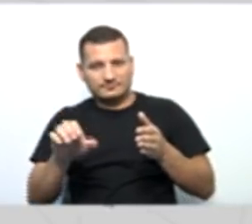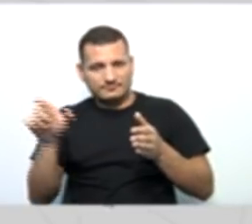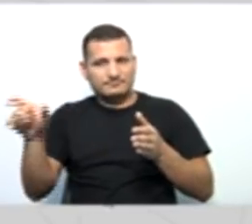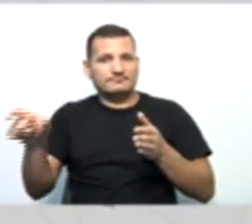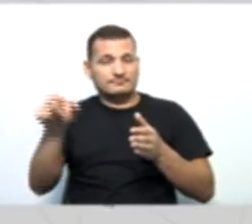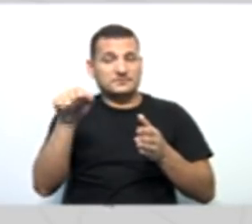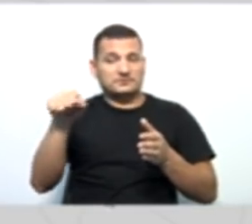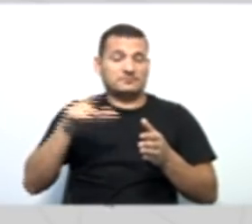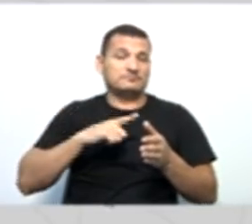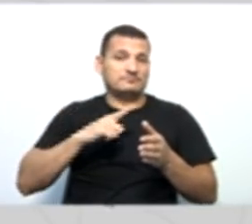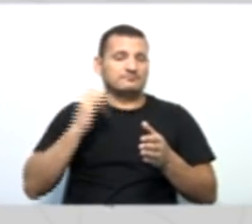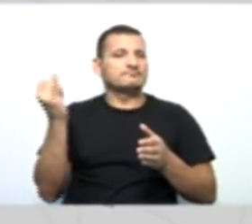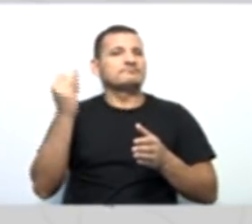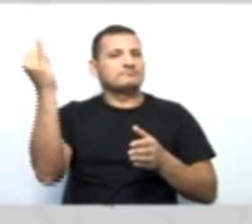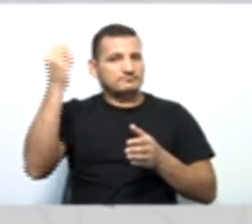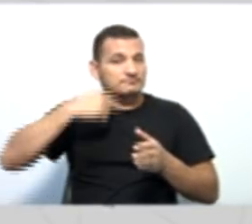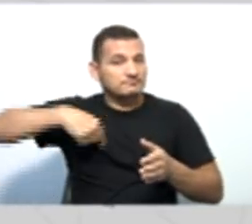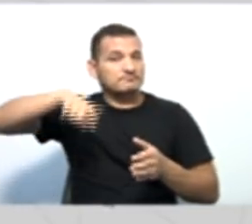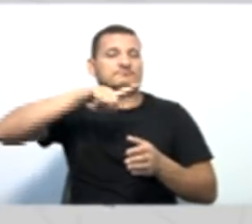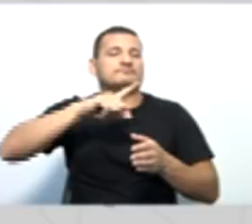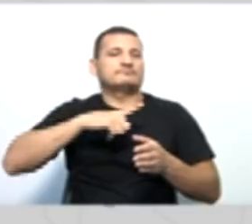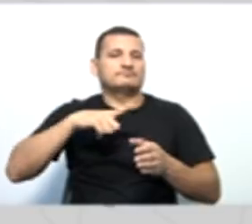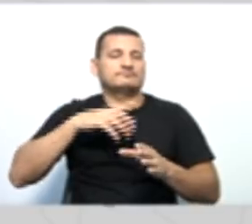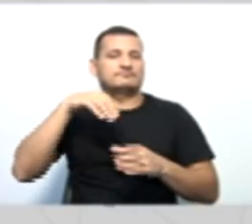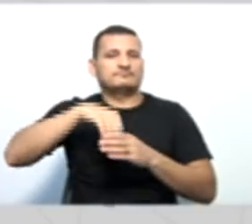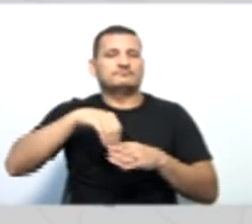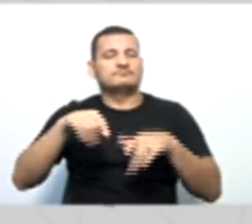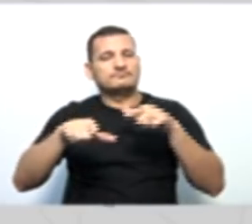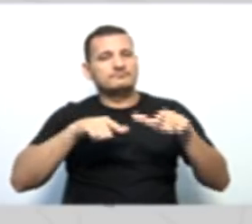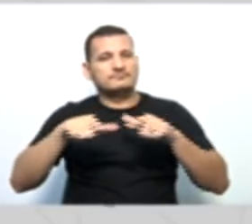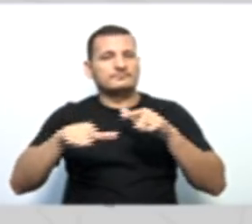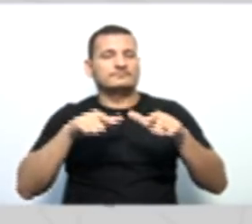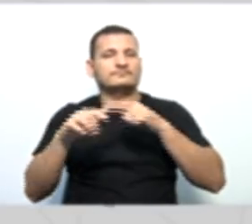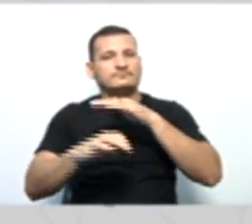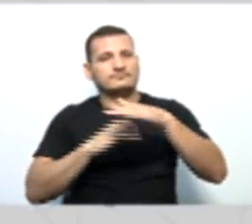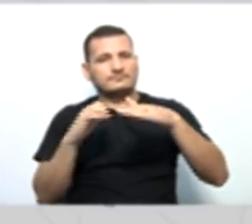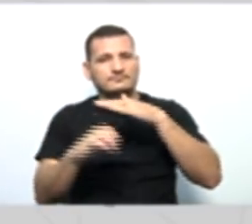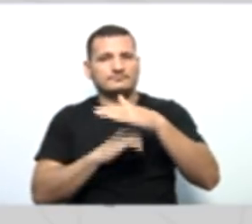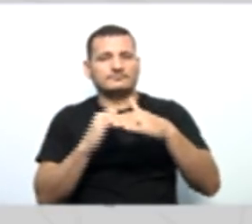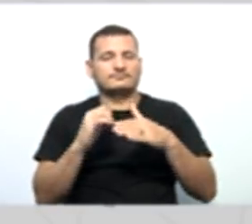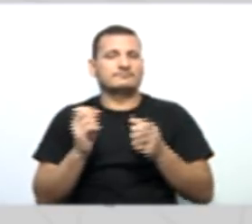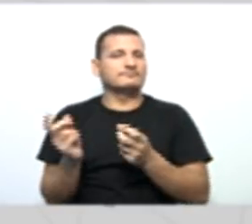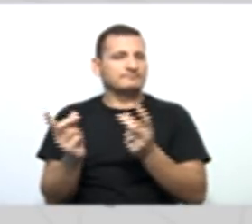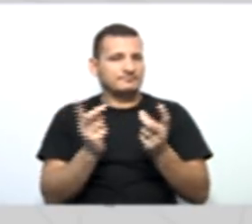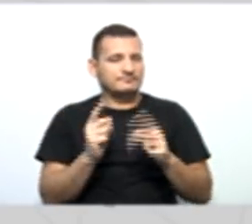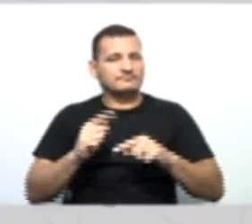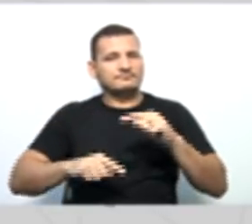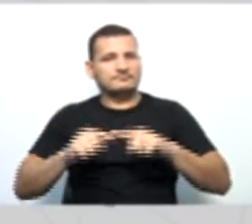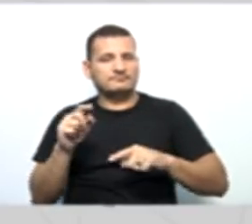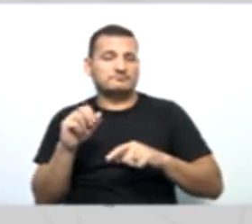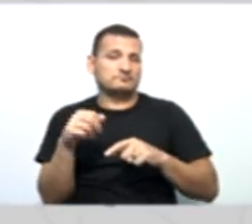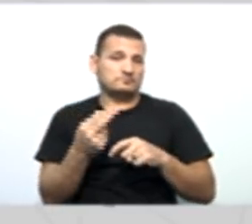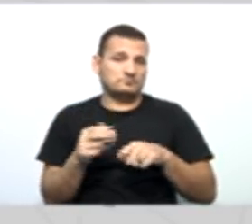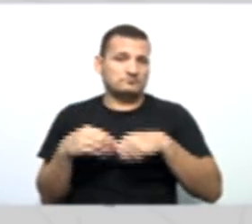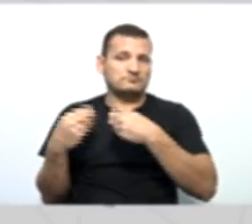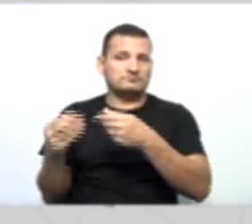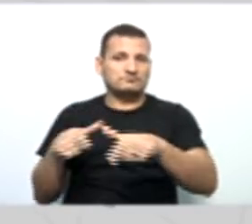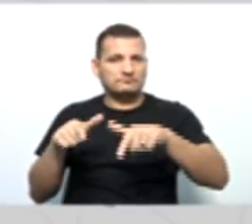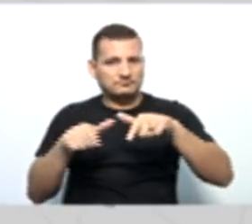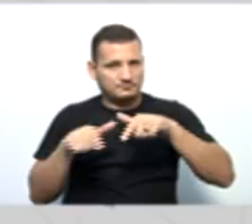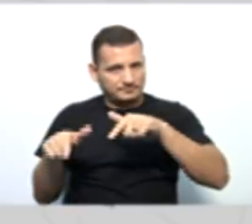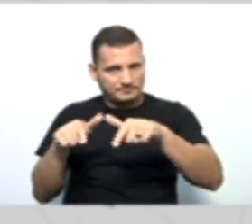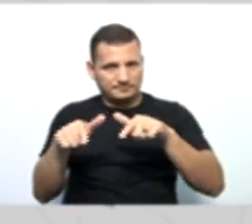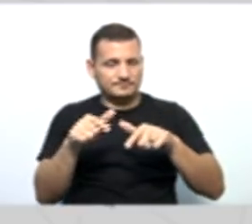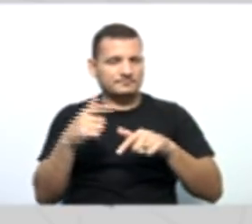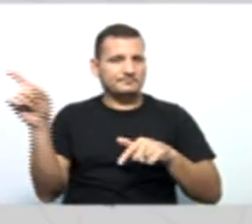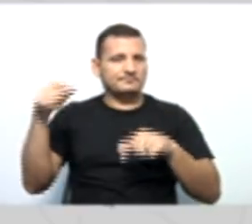uma importância muito grande para nós que trabalhamos nas organizações, que montamos uma empresa para vender um produto ou prestar um serviço. Outro desafio